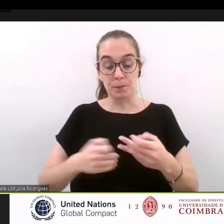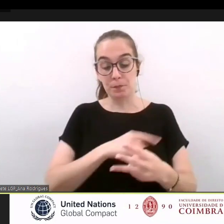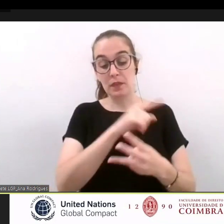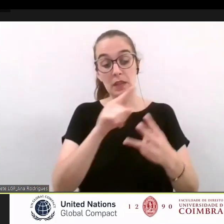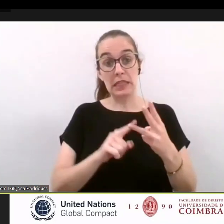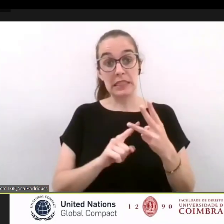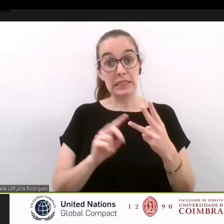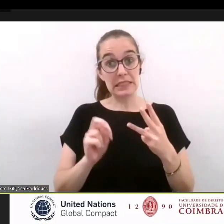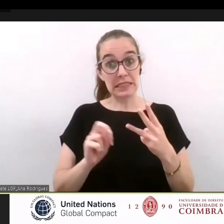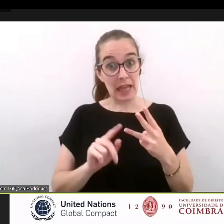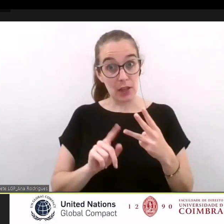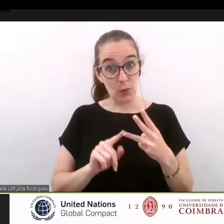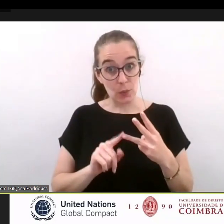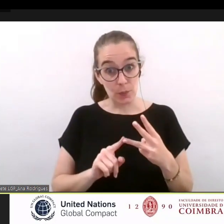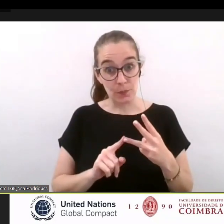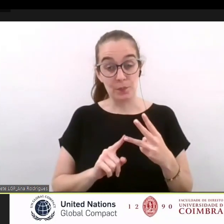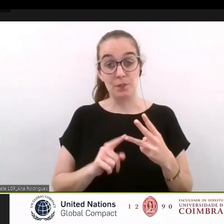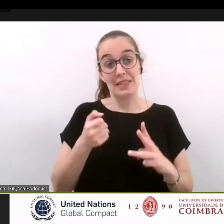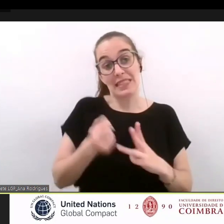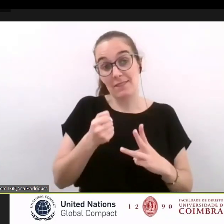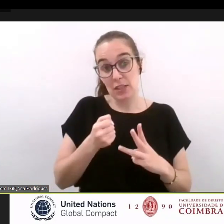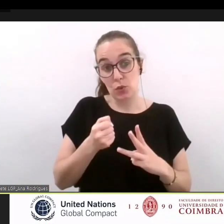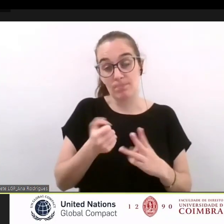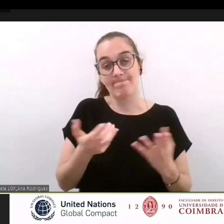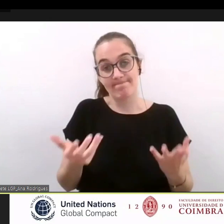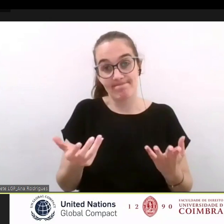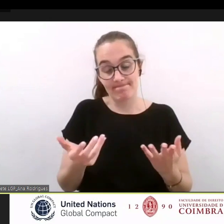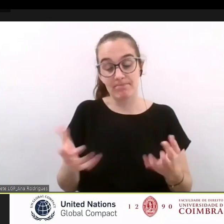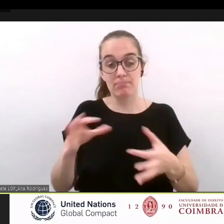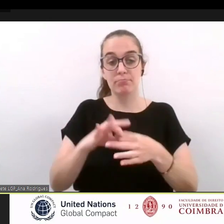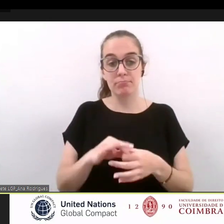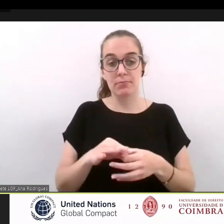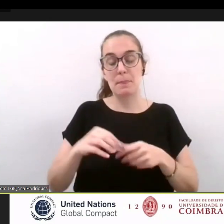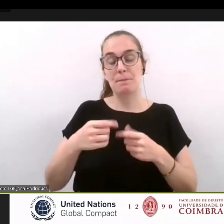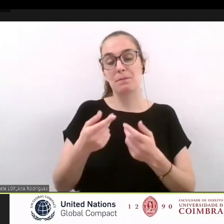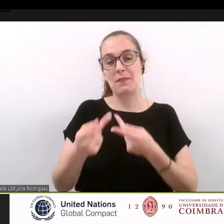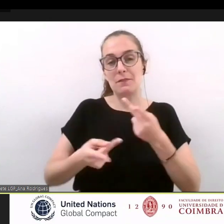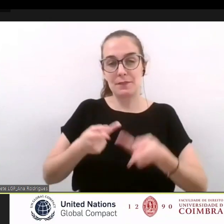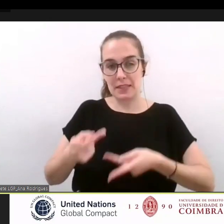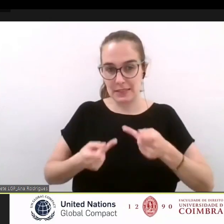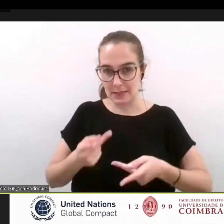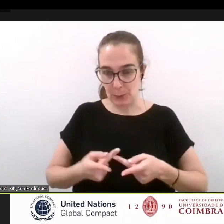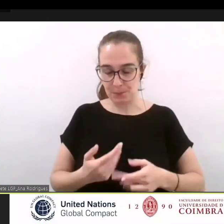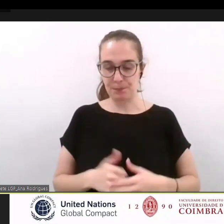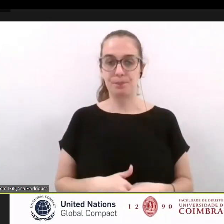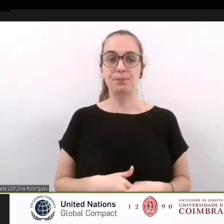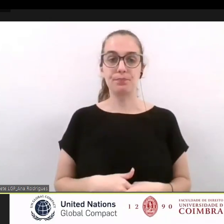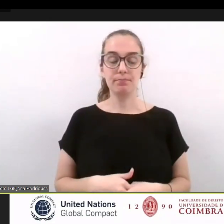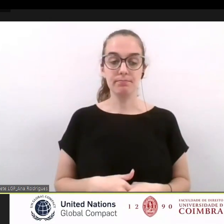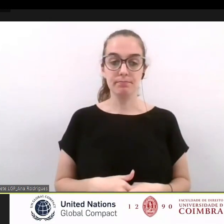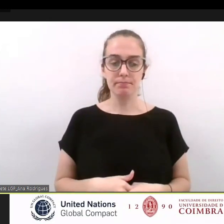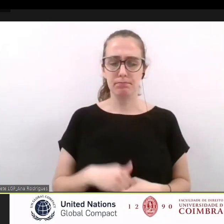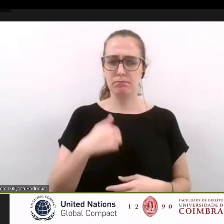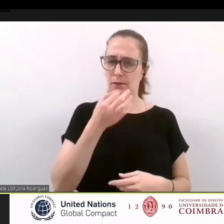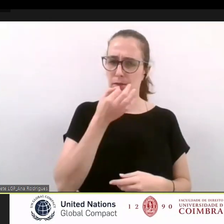objetivo o terceiro desafio é o desafio da medição. Falámos aqui das